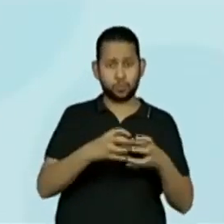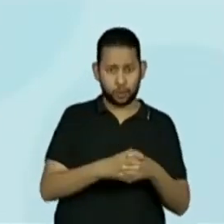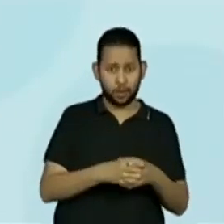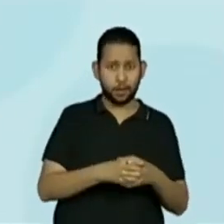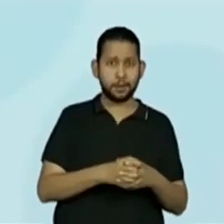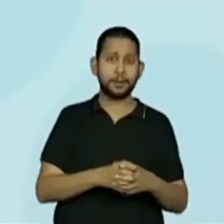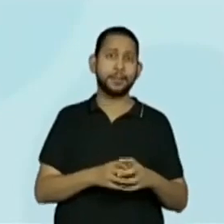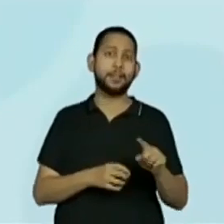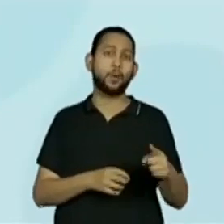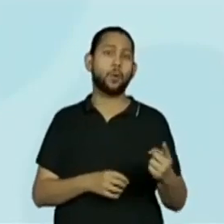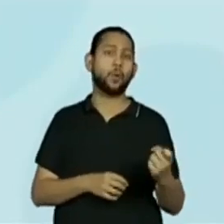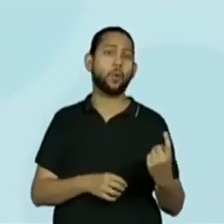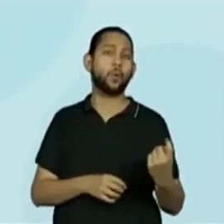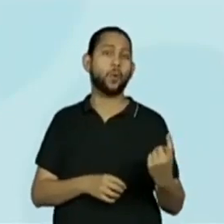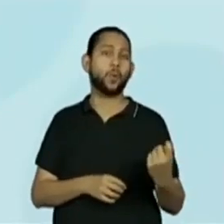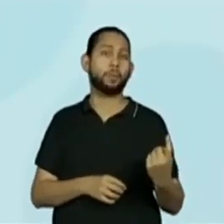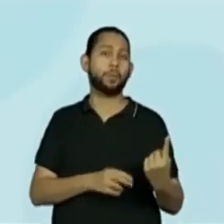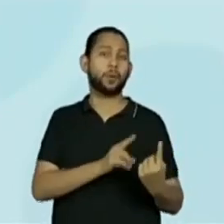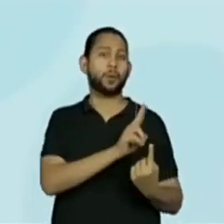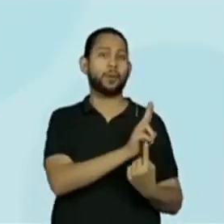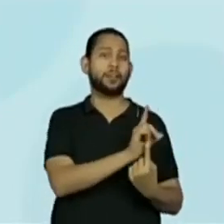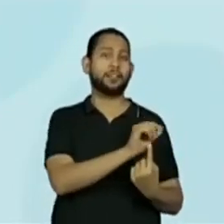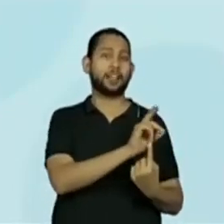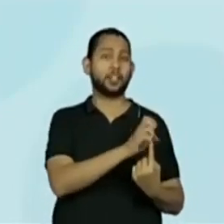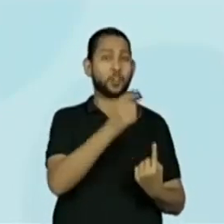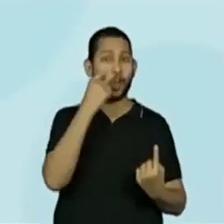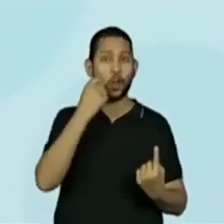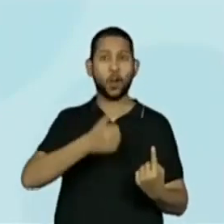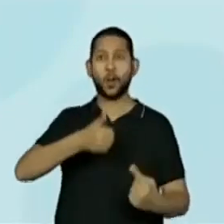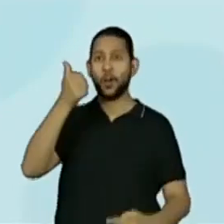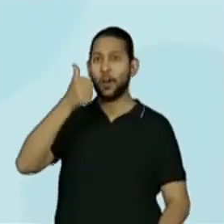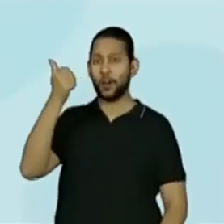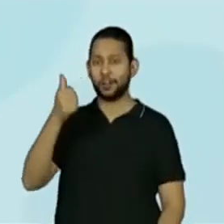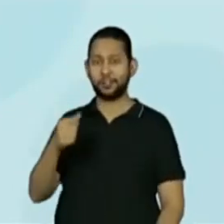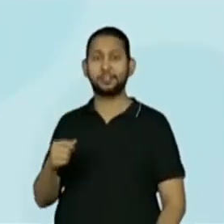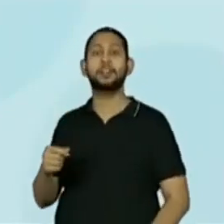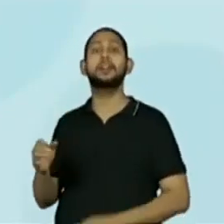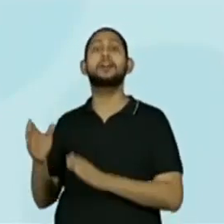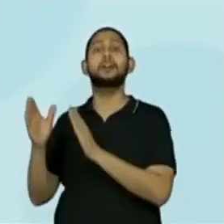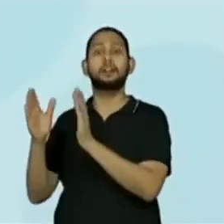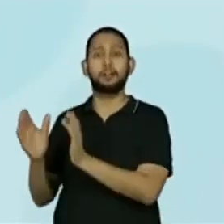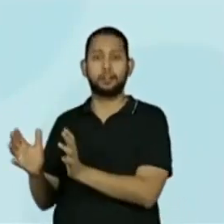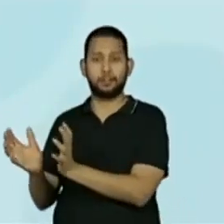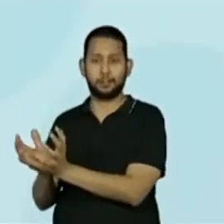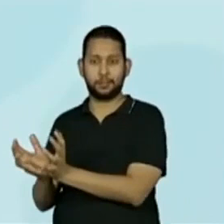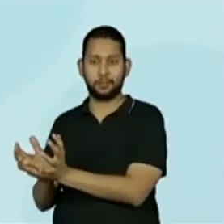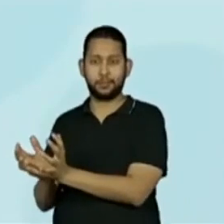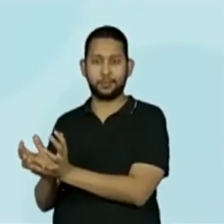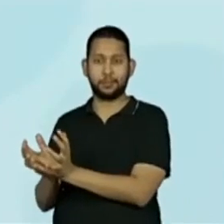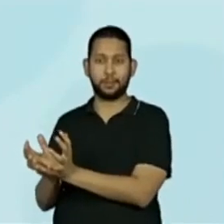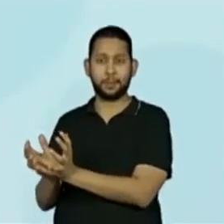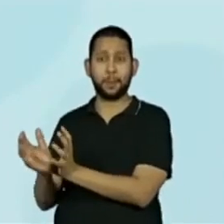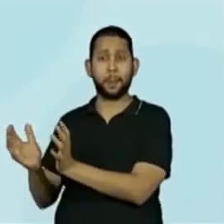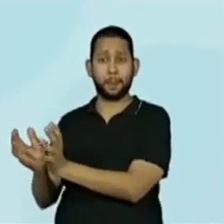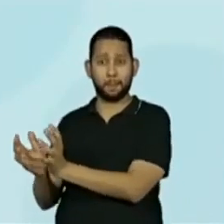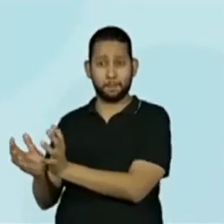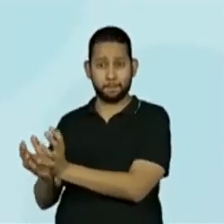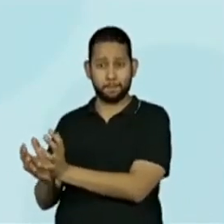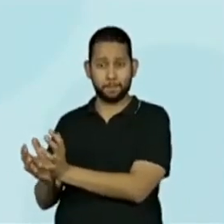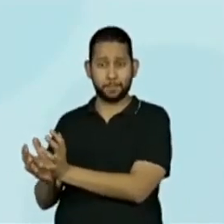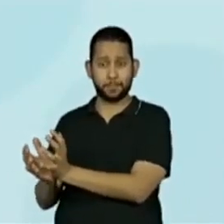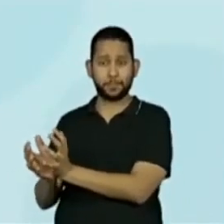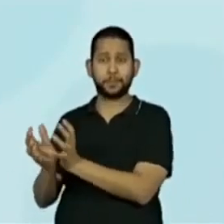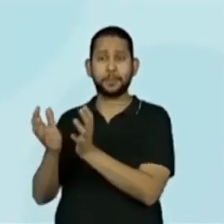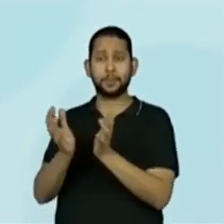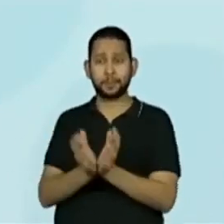e uma unidade. Então, eu poderia vir aqui, ó, uma ordem, da classe, das 3 ordens